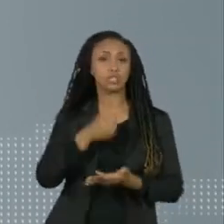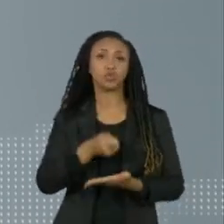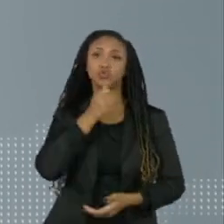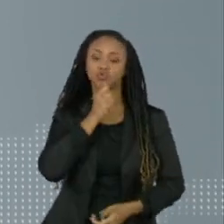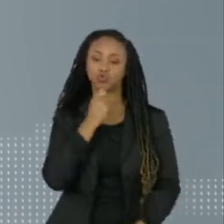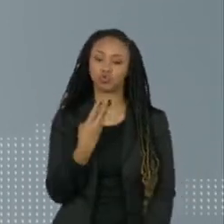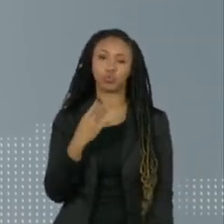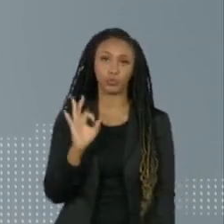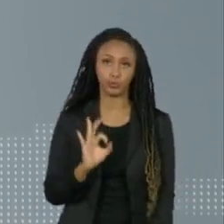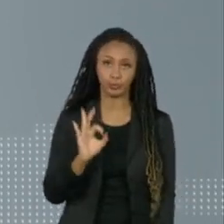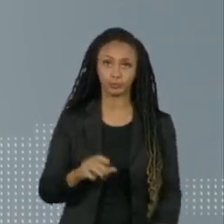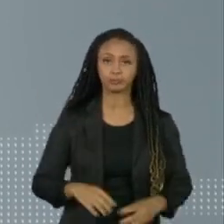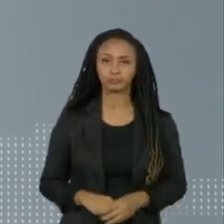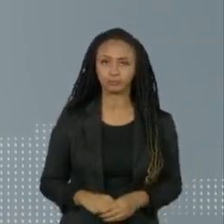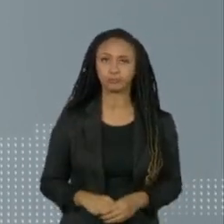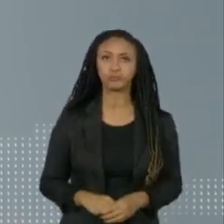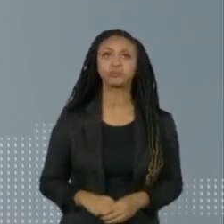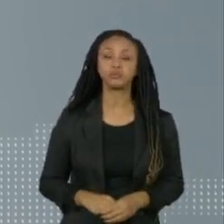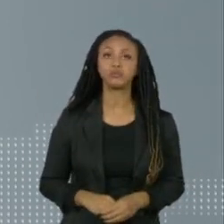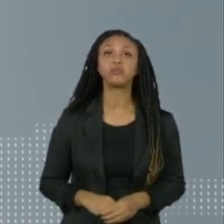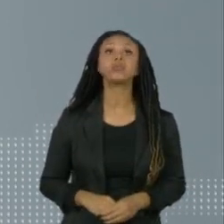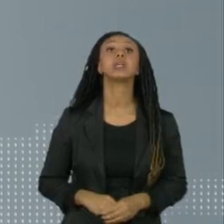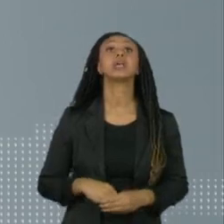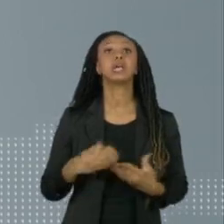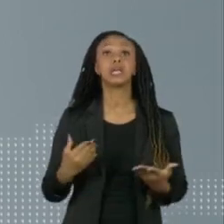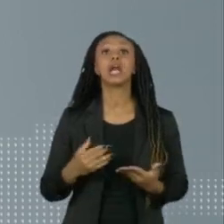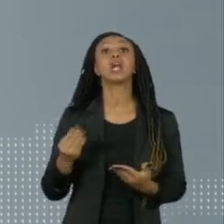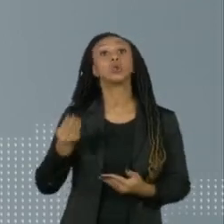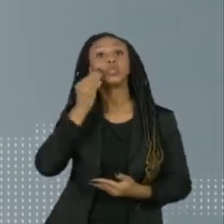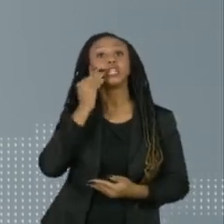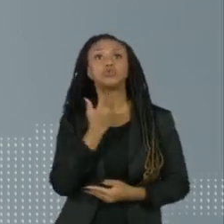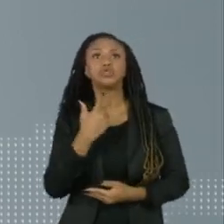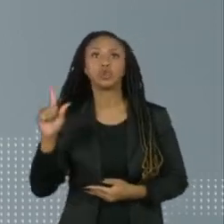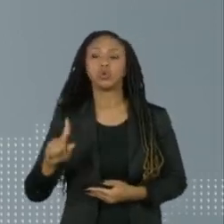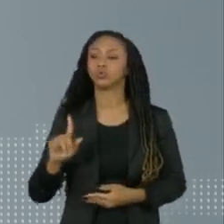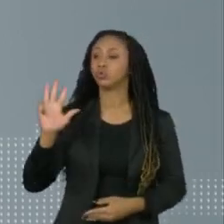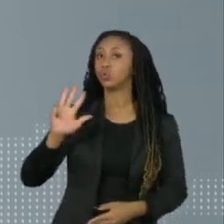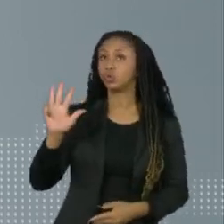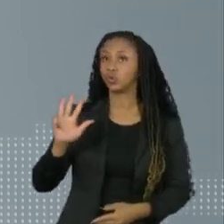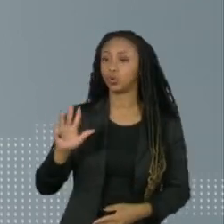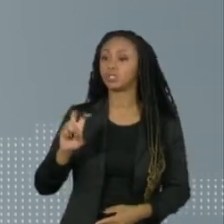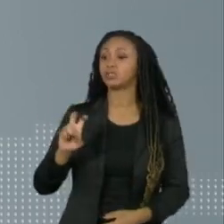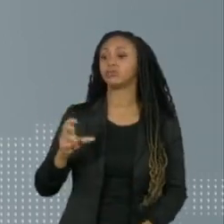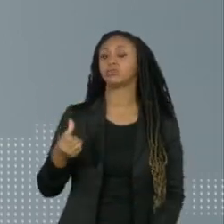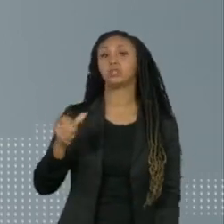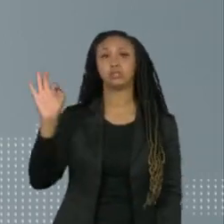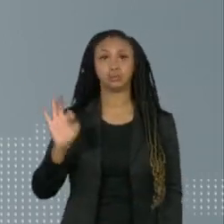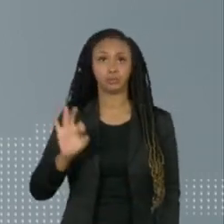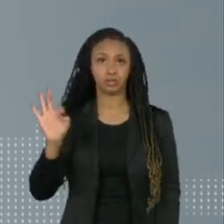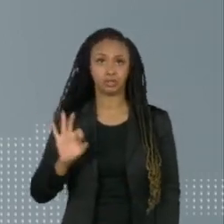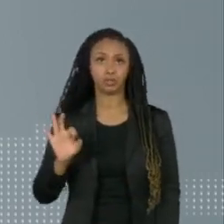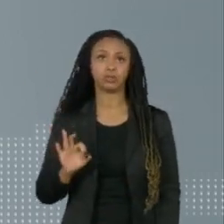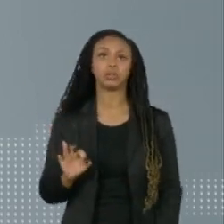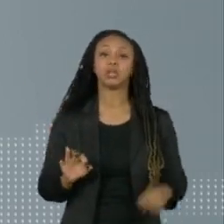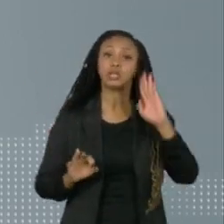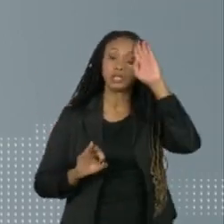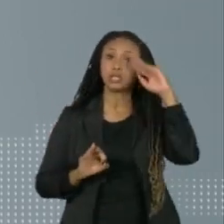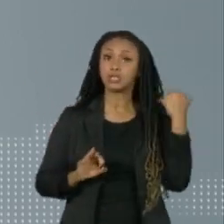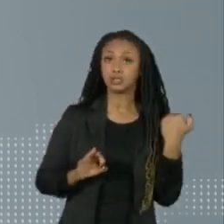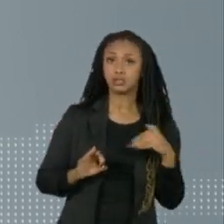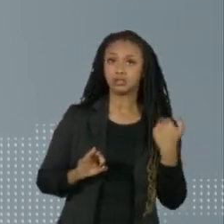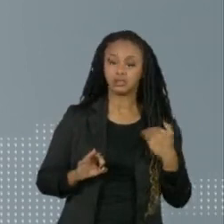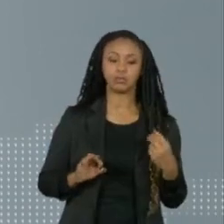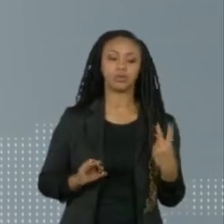indecisos quatro por cento no último cenário de ser o Lula tem 56 por cento dos votos e Simone tebet